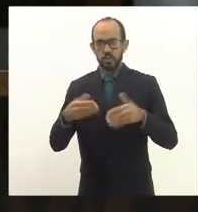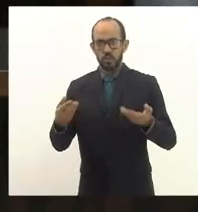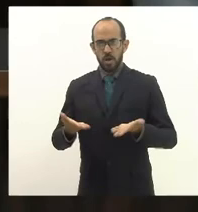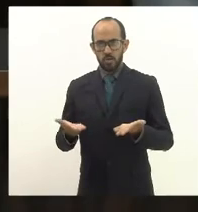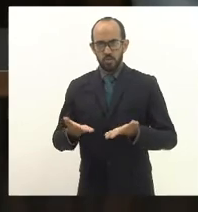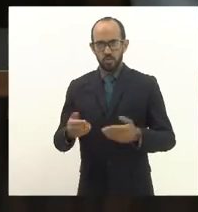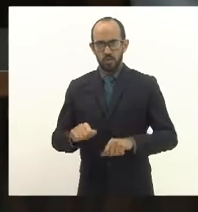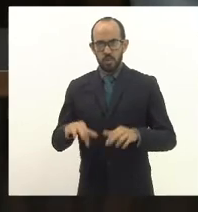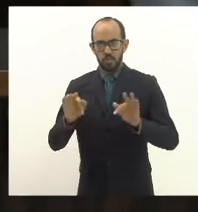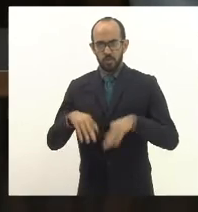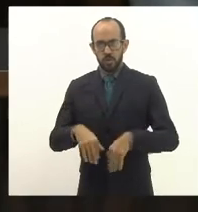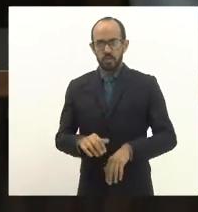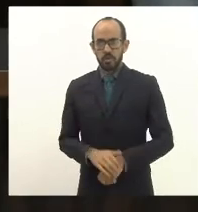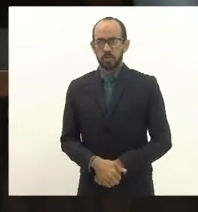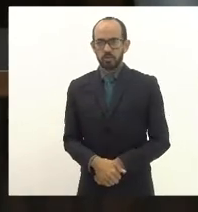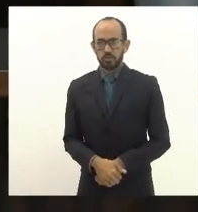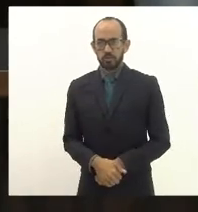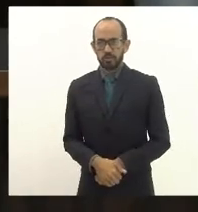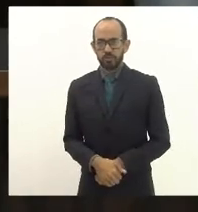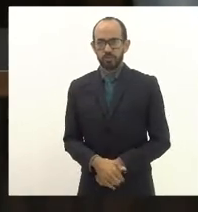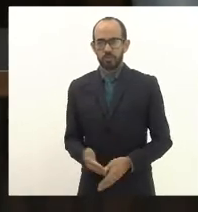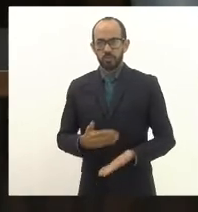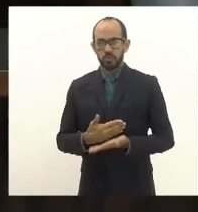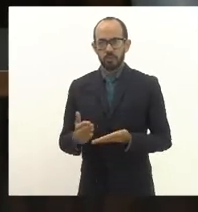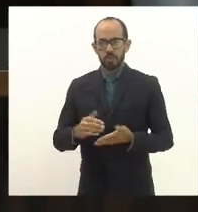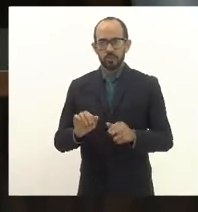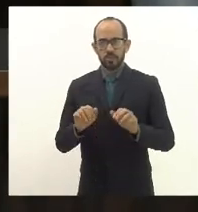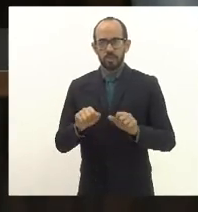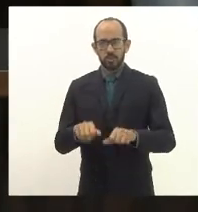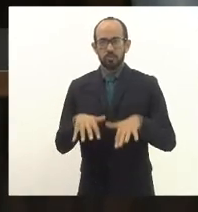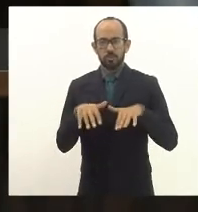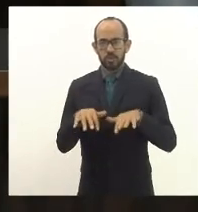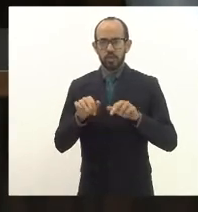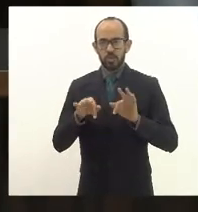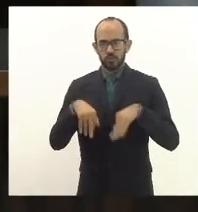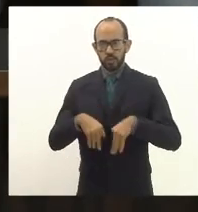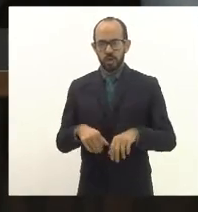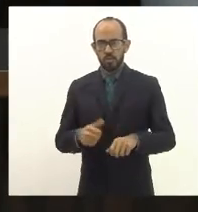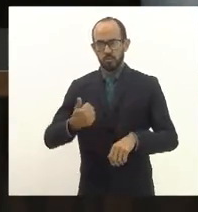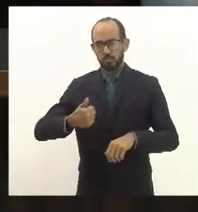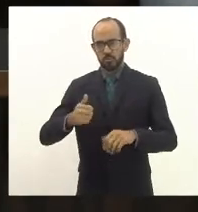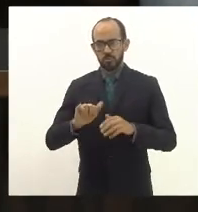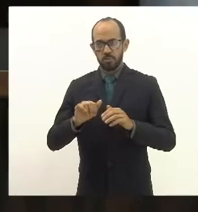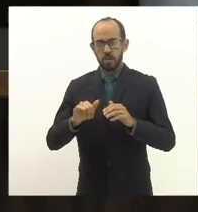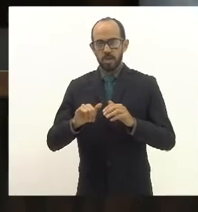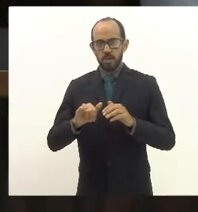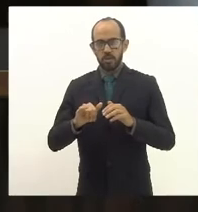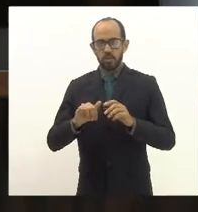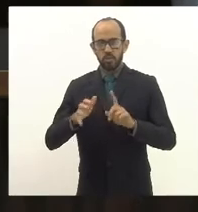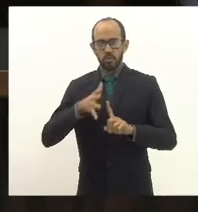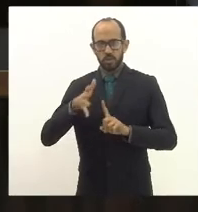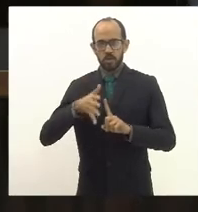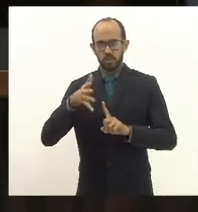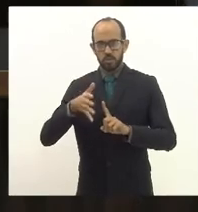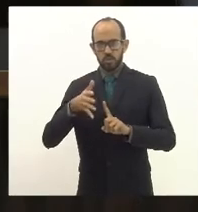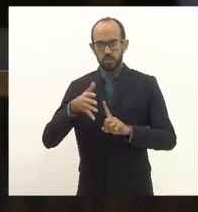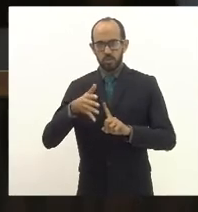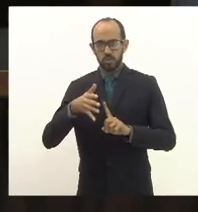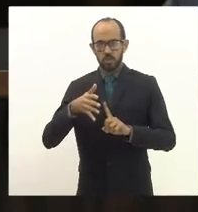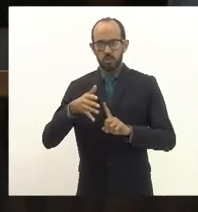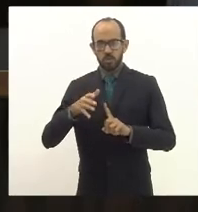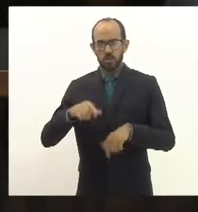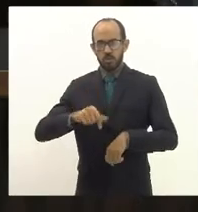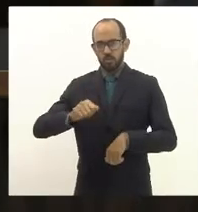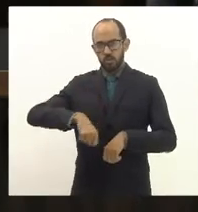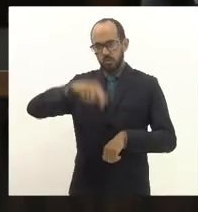está encerrada. Passa-se ao expediente final. Primeiro orador escrito é o nobre deputado